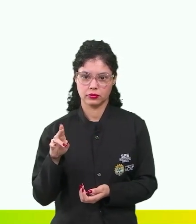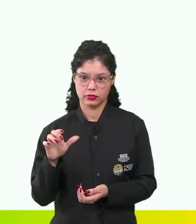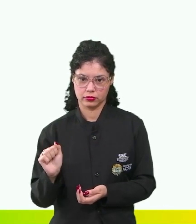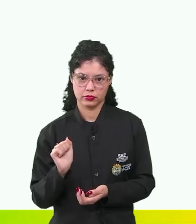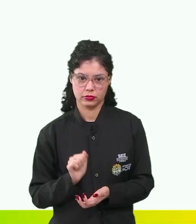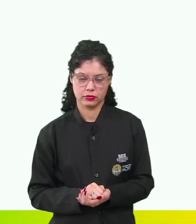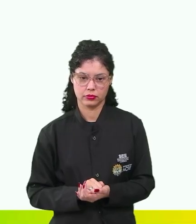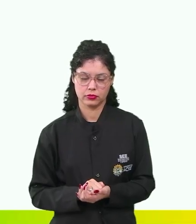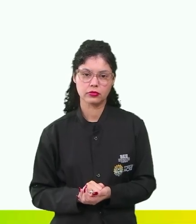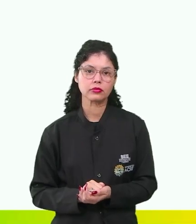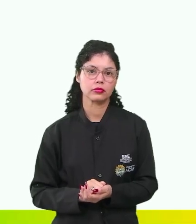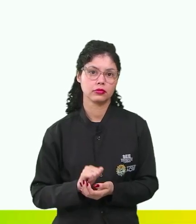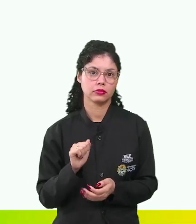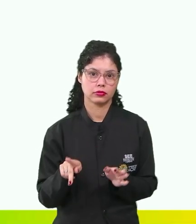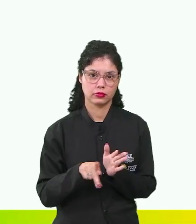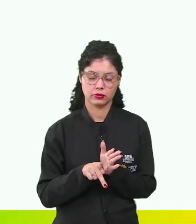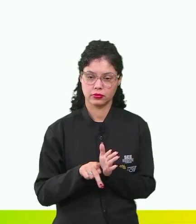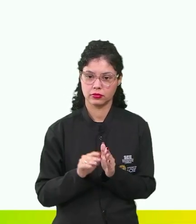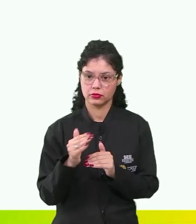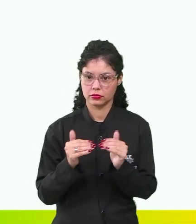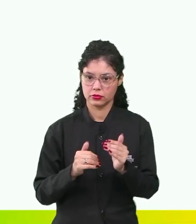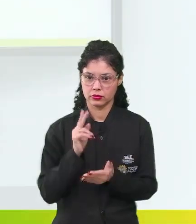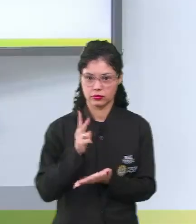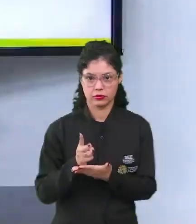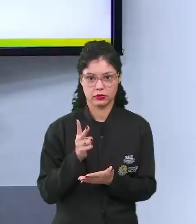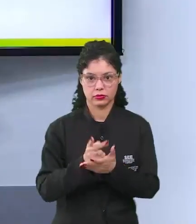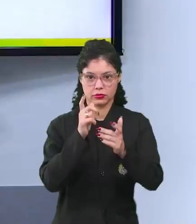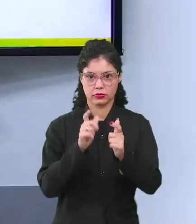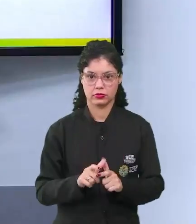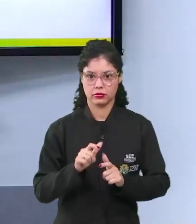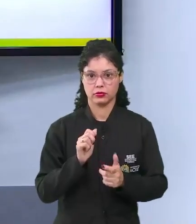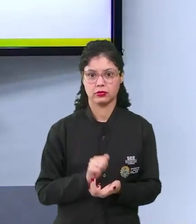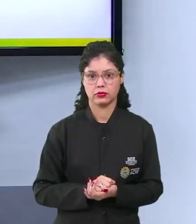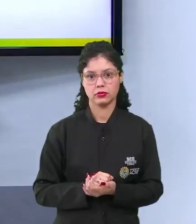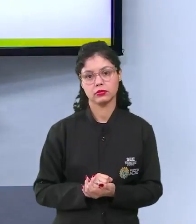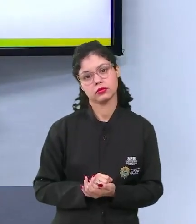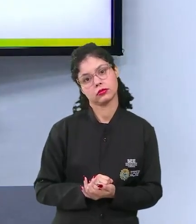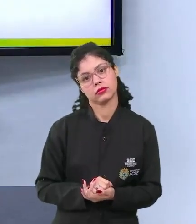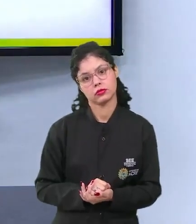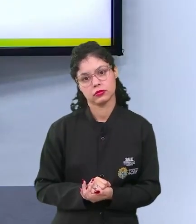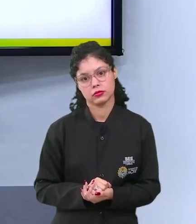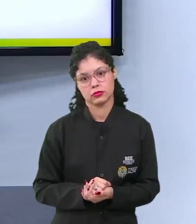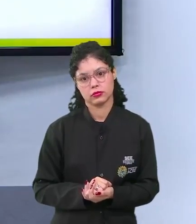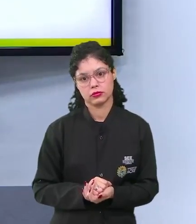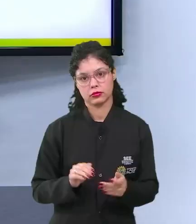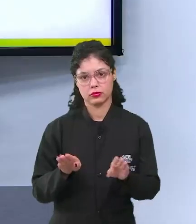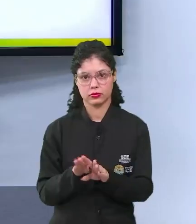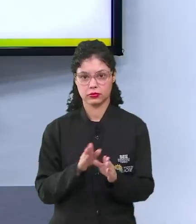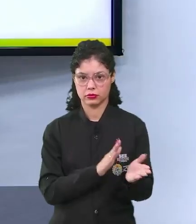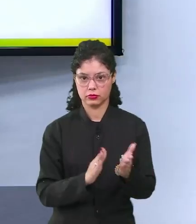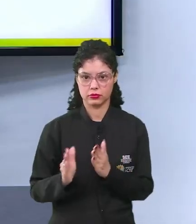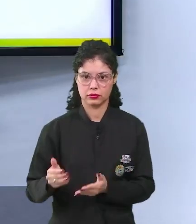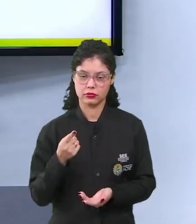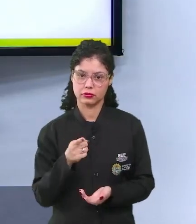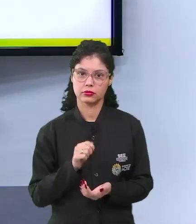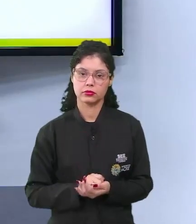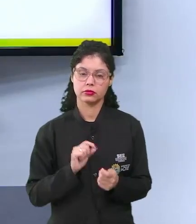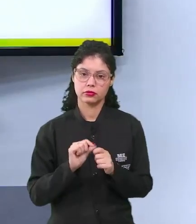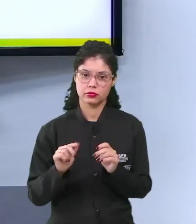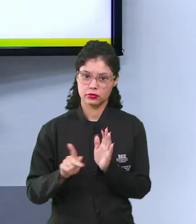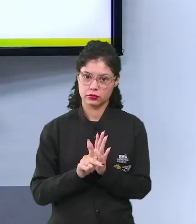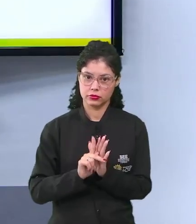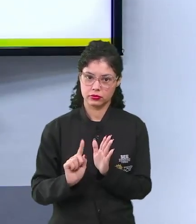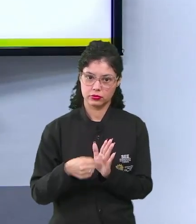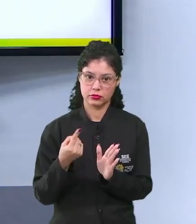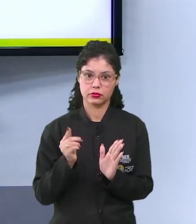casa porque a prefeitura vai jogar tudo no mesmo lugar. A prefeitura que faça a sua parte, você tem que fazer a tua